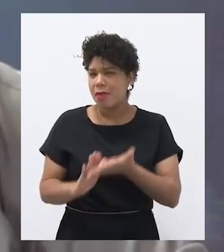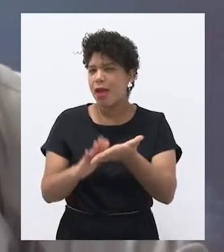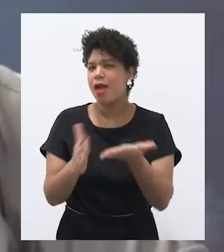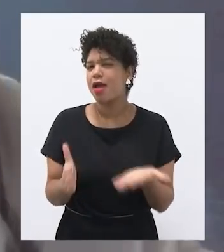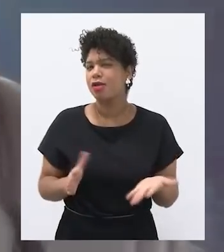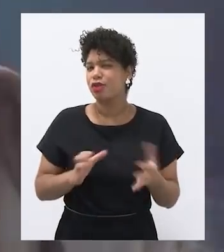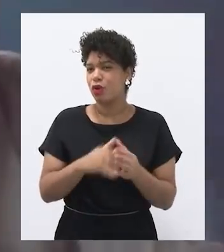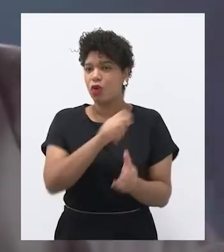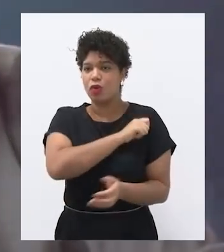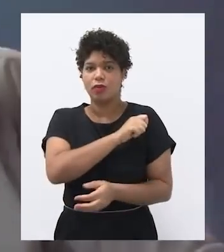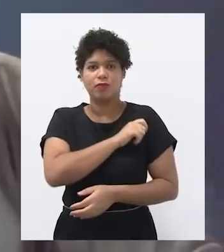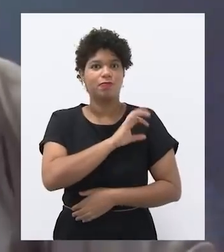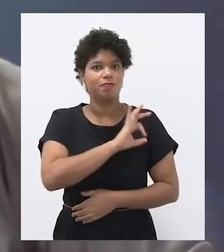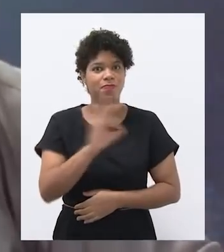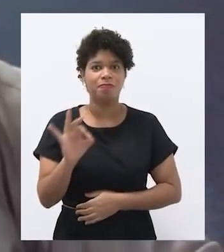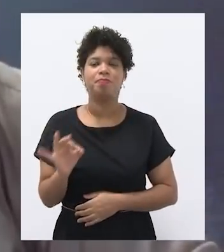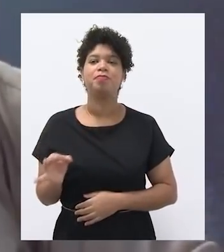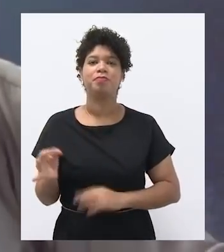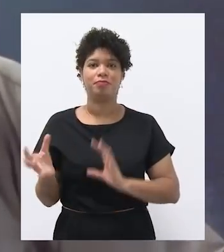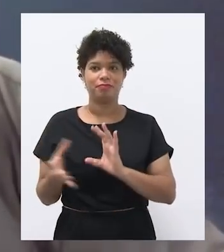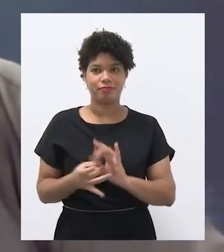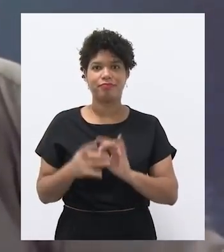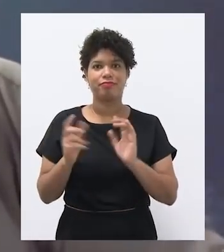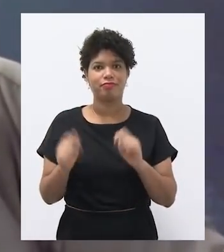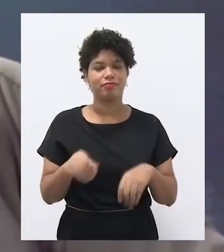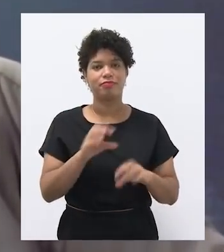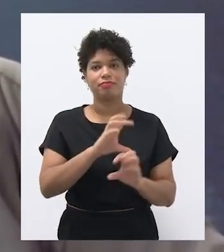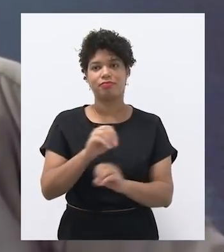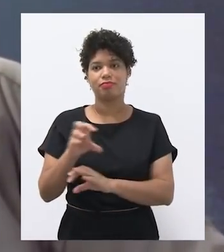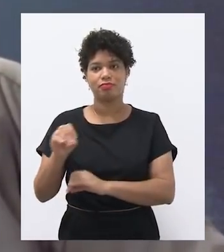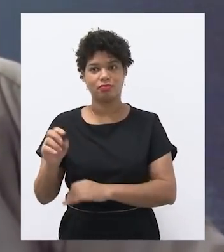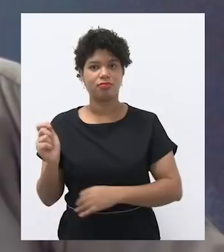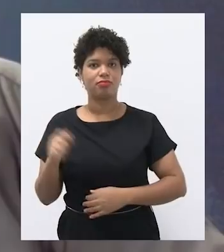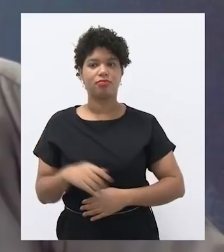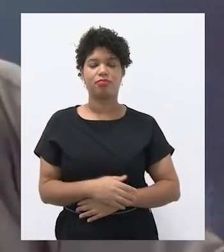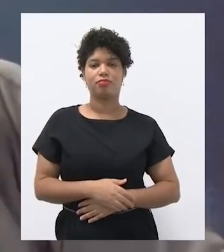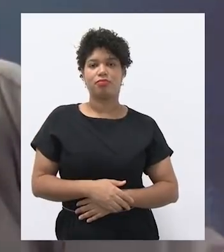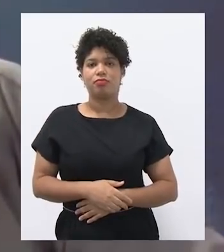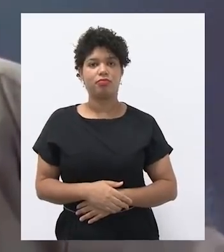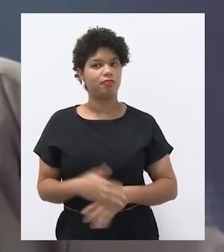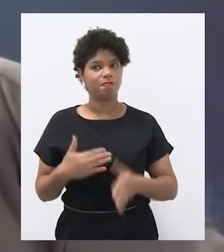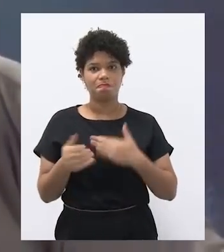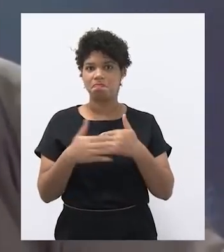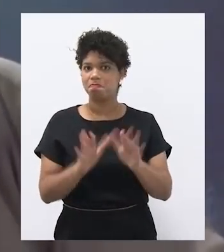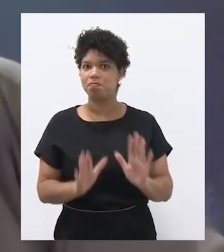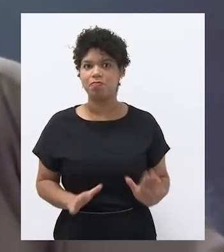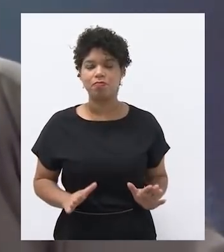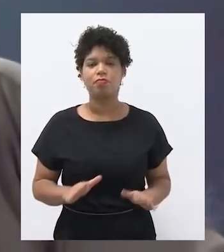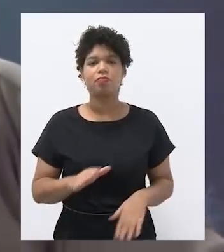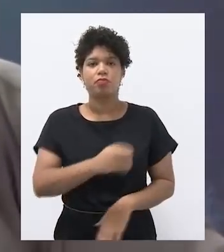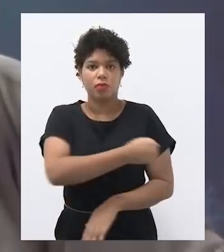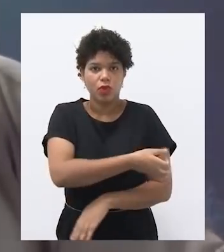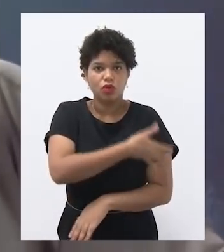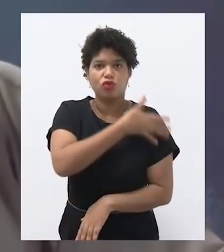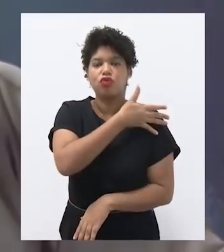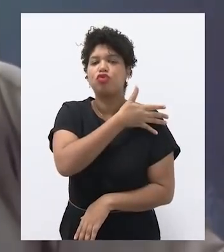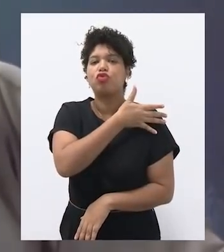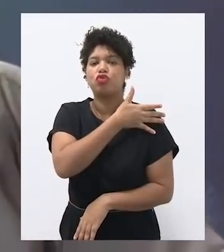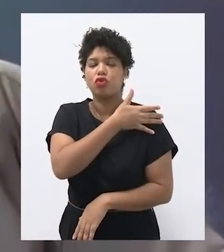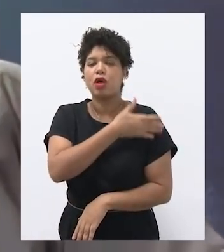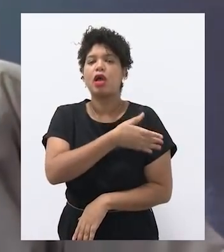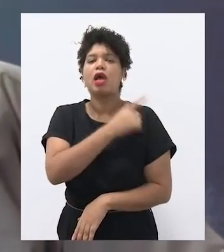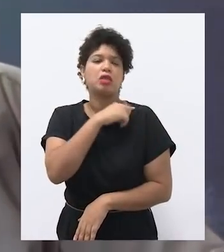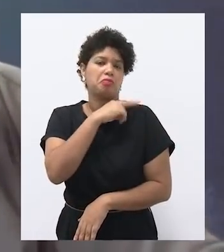uma das grandes aliadas do ensino, em qualquer fase, principalmente dos mais jovens, mas em qualquer